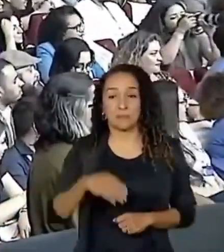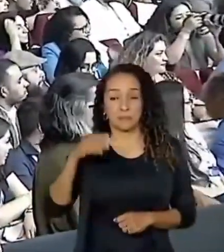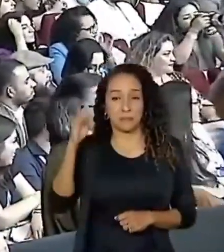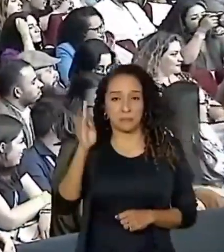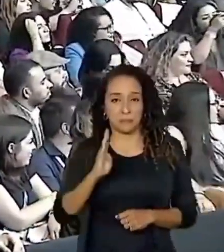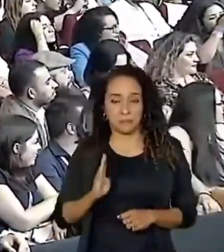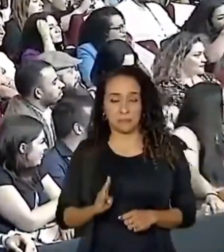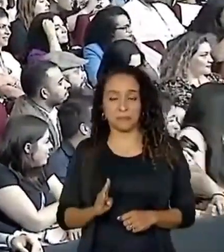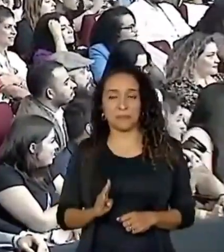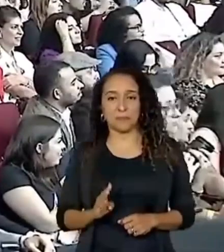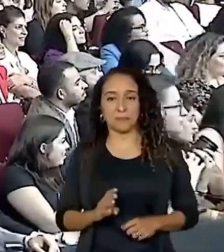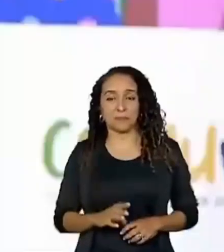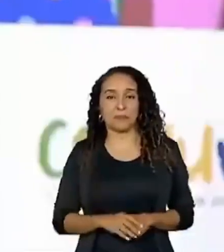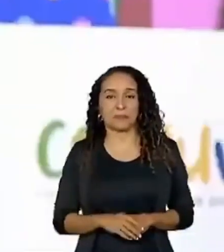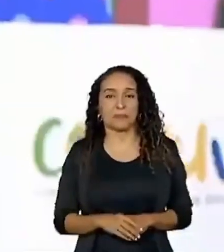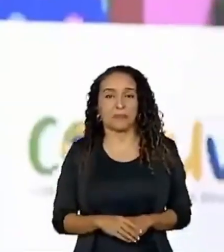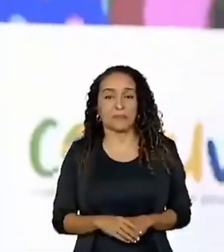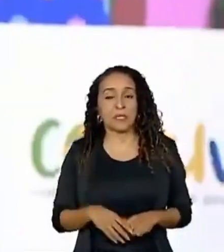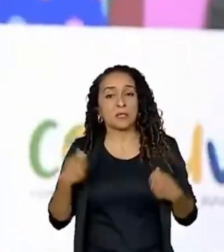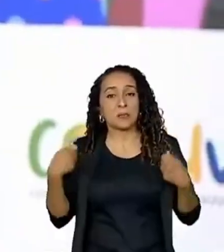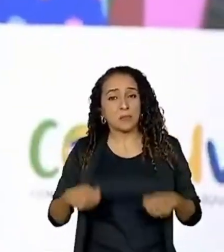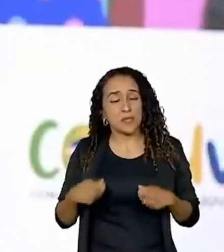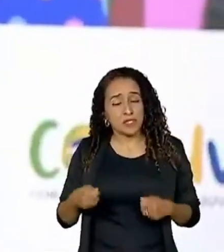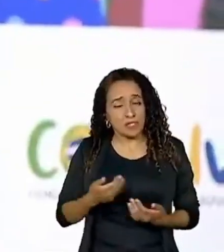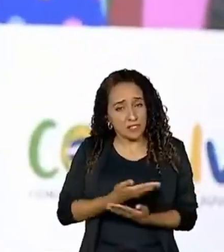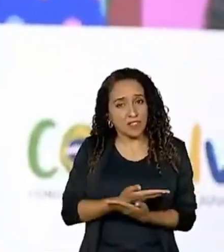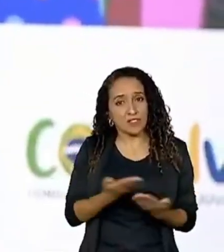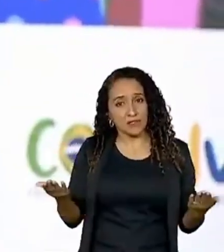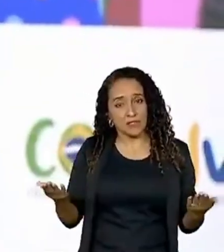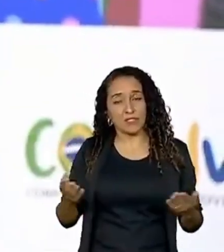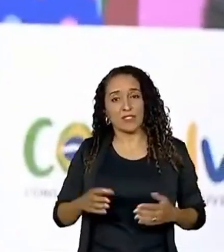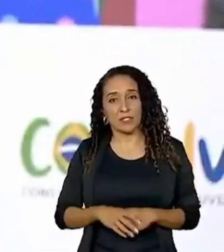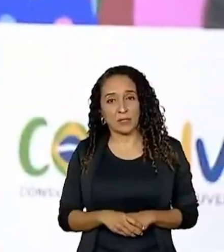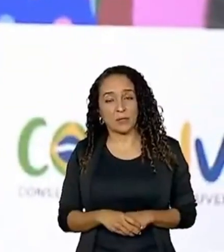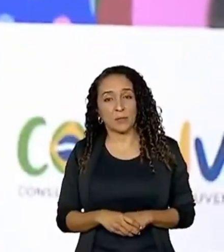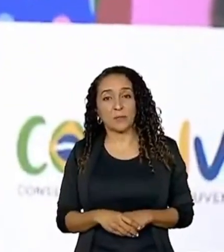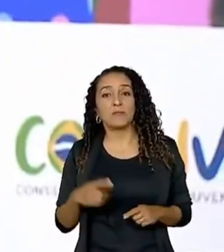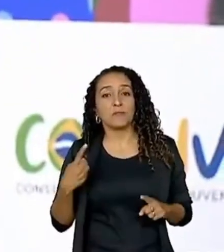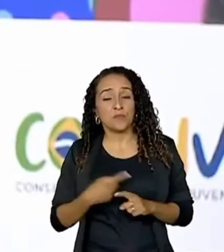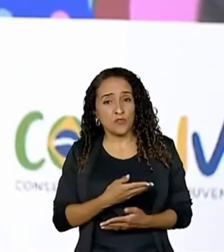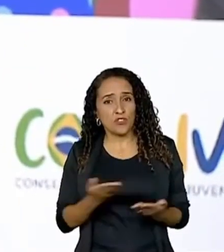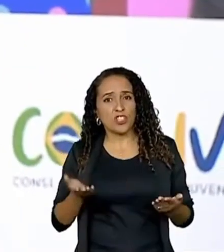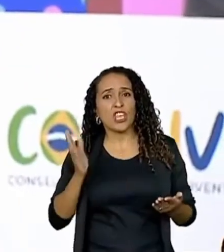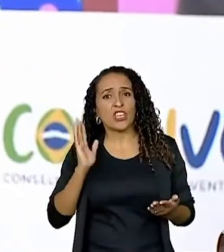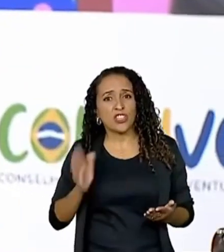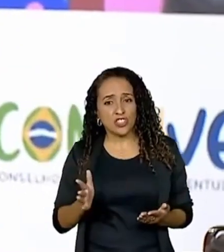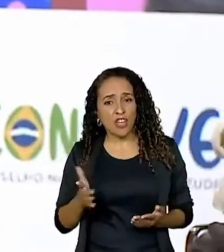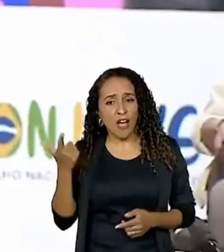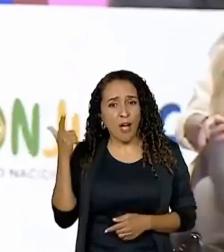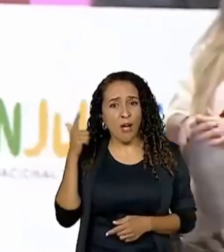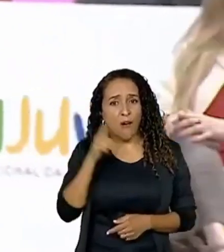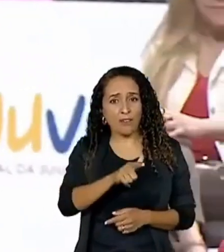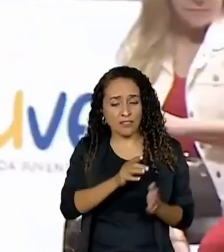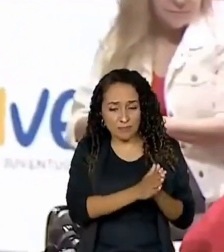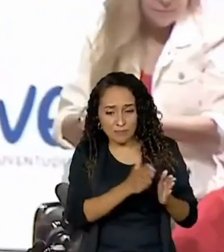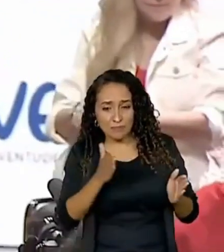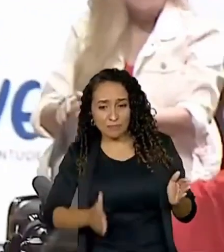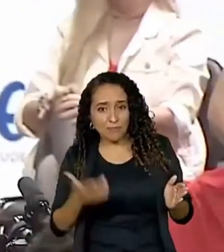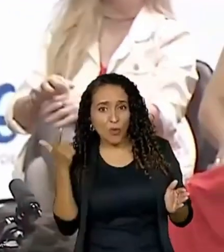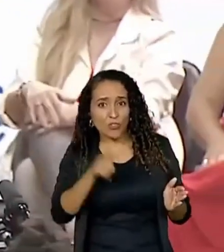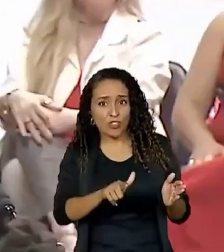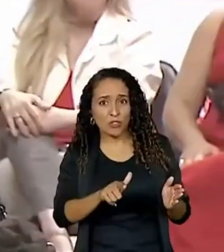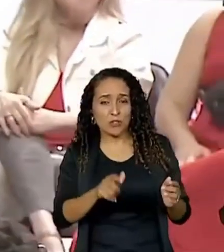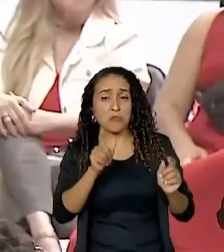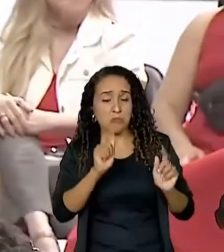Brasil precisa de vocês, porque vocês já cumpriram uma etapa e vocês podem